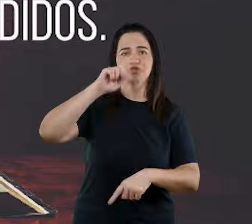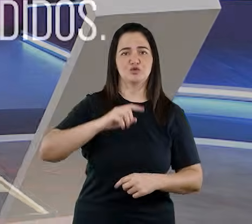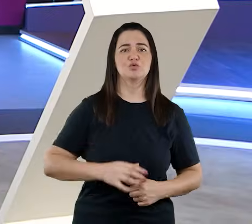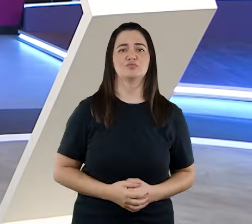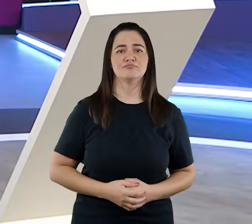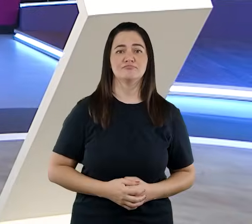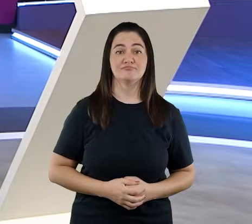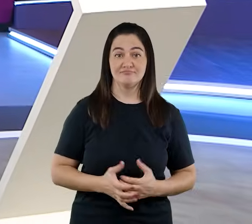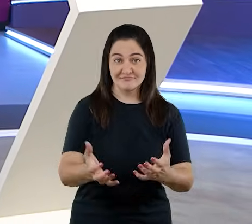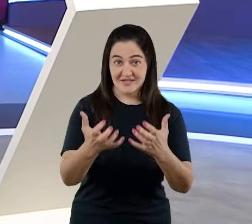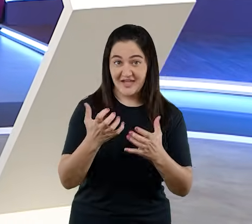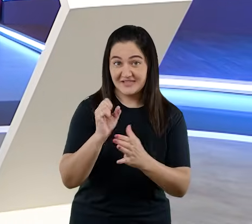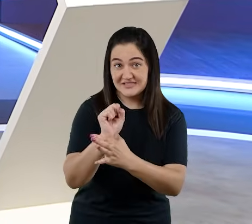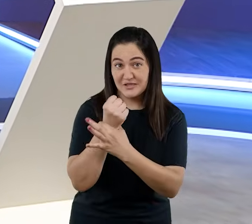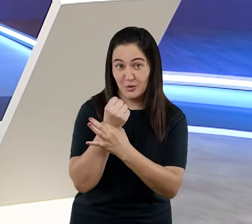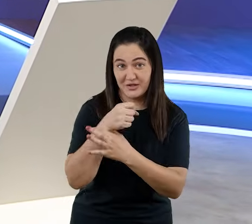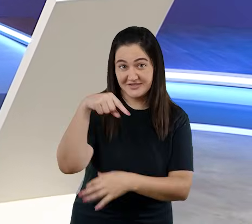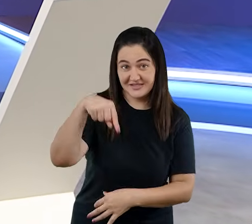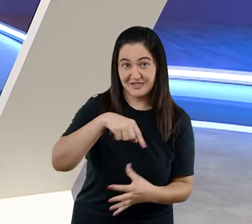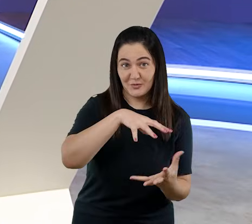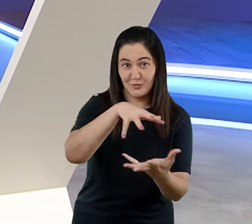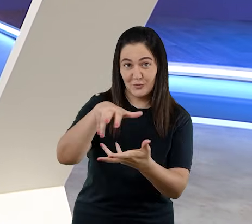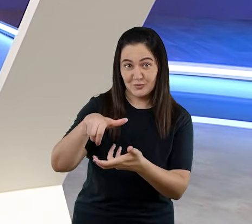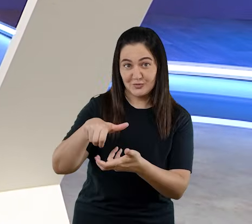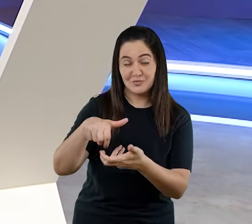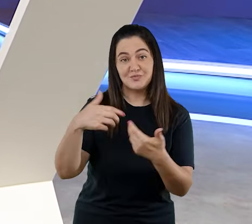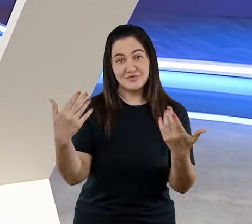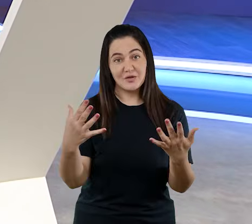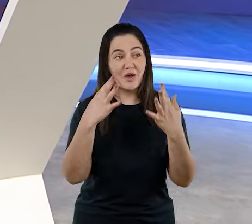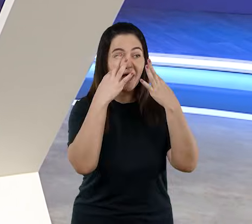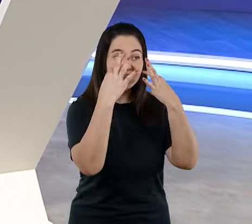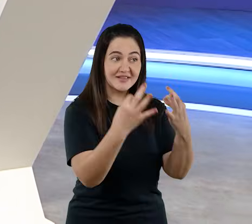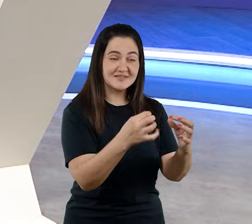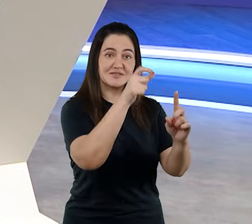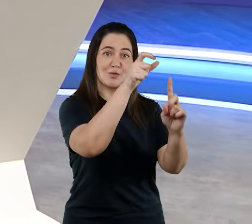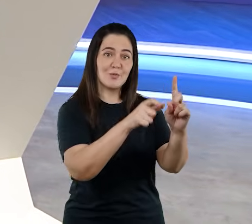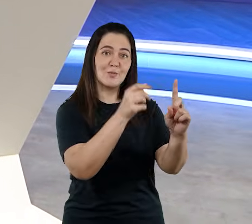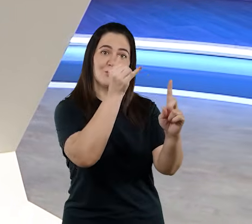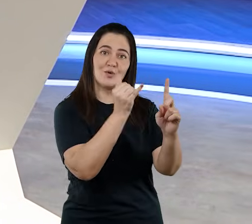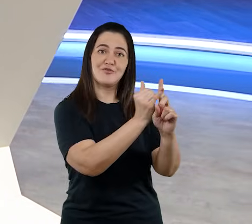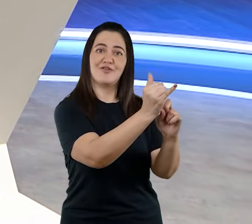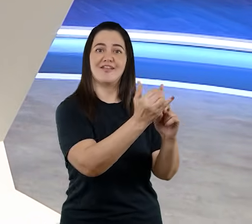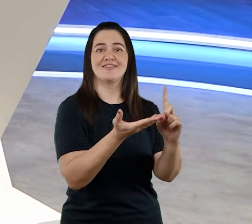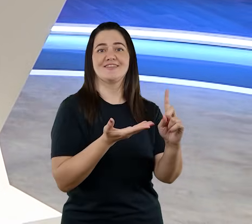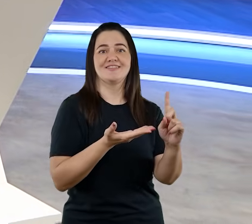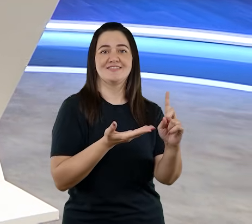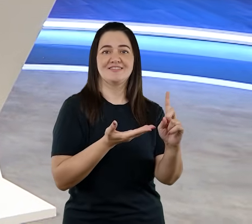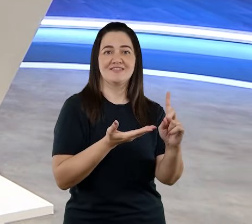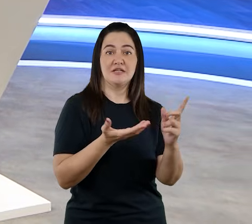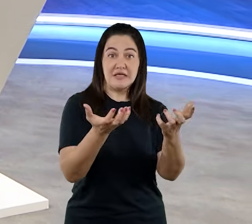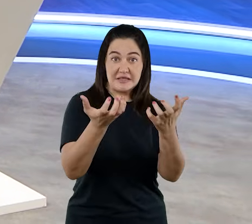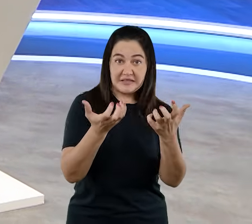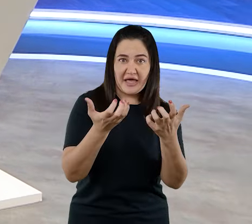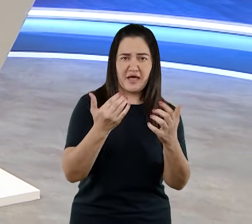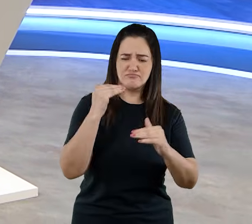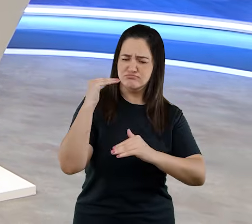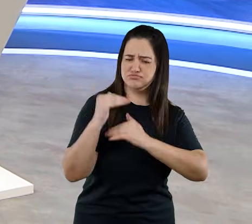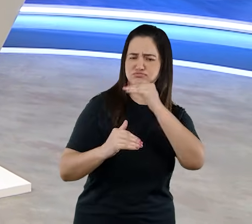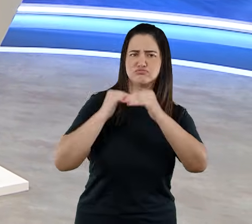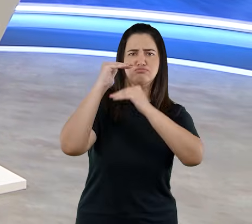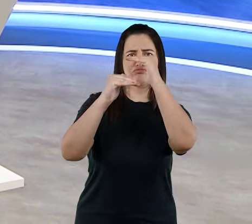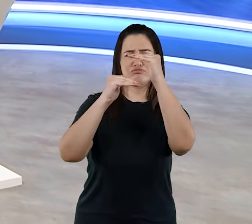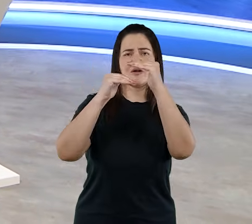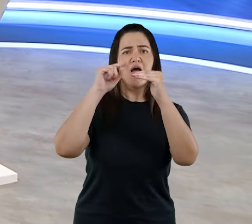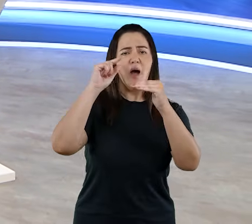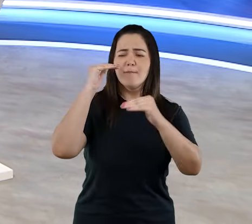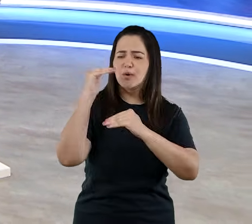bem-sucedidos. Você quer segurança nesse mundo? Ouça a voz dos profetas. Você quer prosperar,